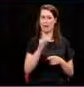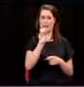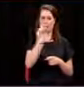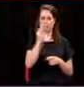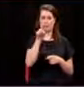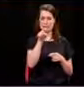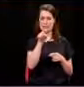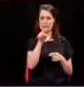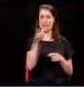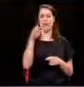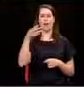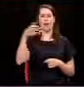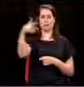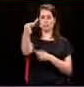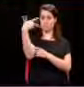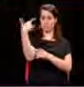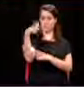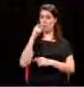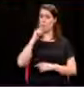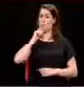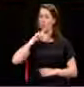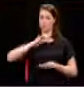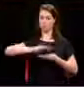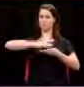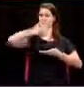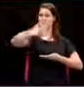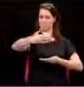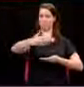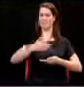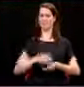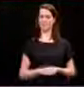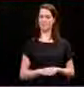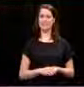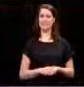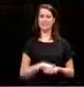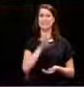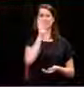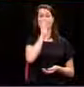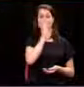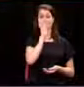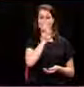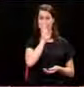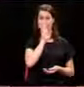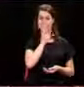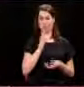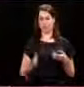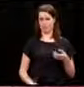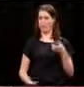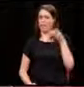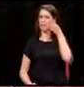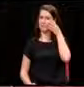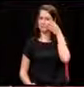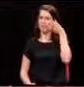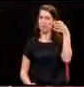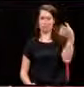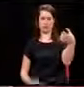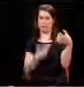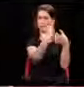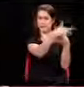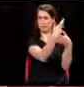contacto com o nosso call center. Portanto, caso o surdo não tenha disponível um telemóvel que permita